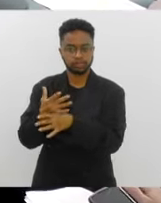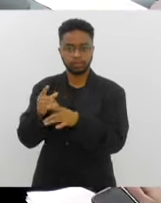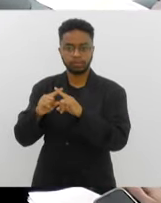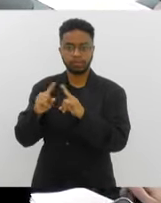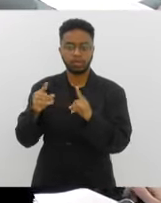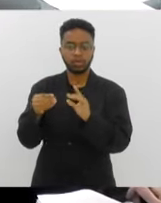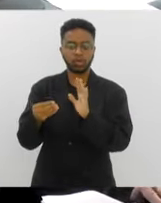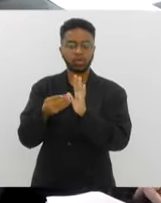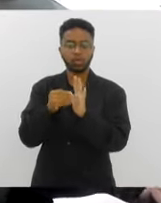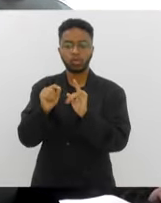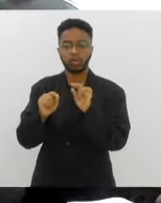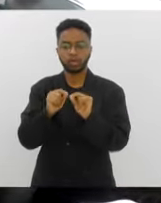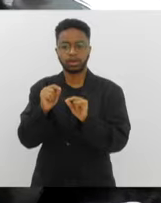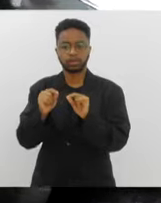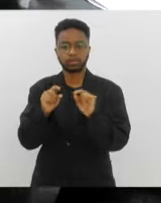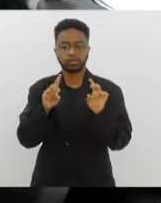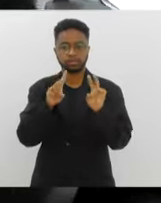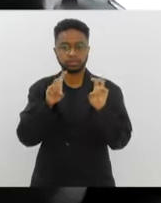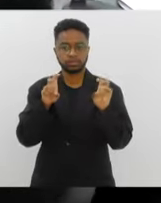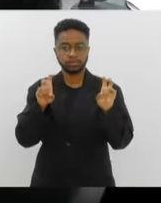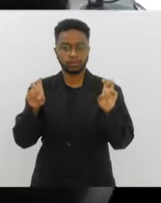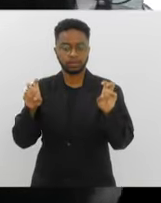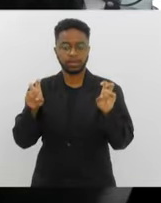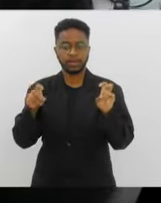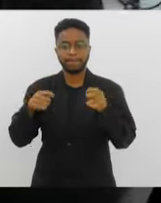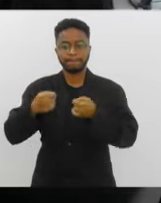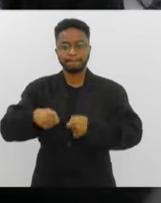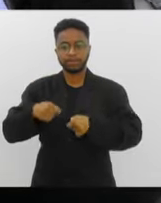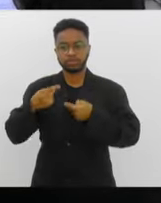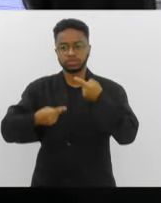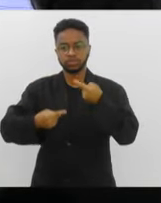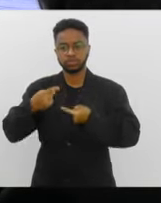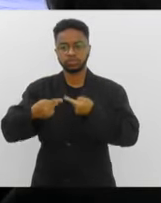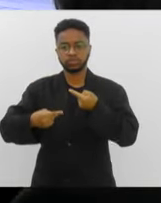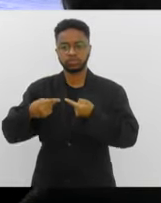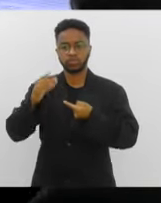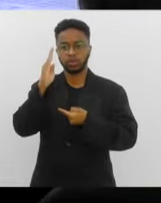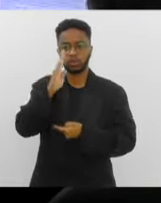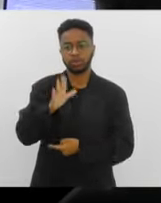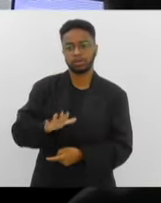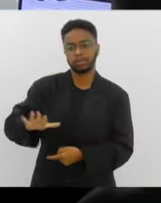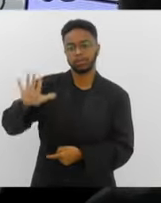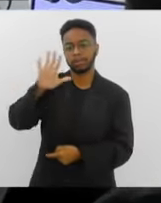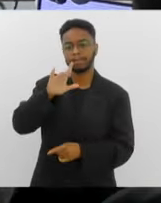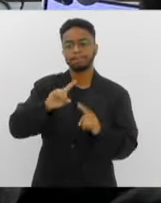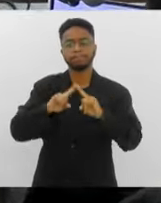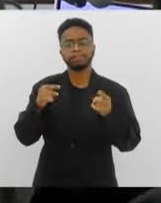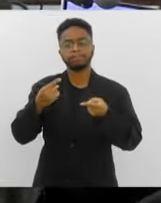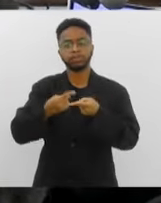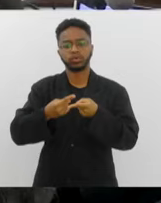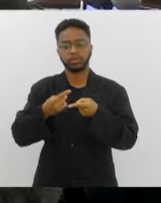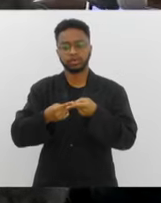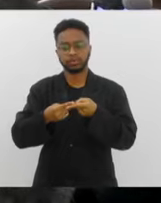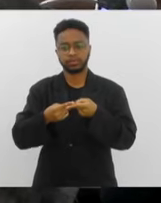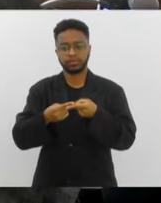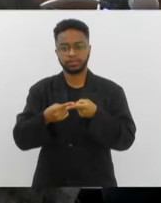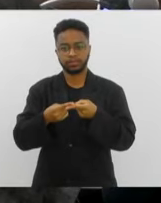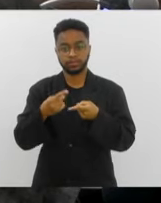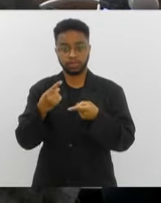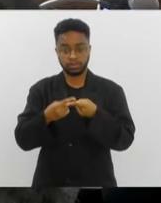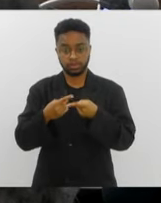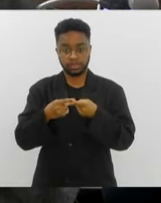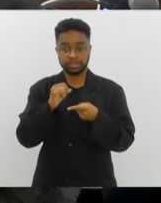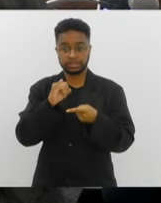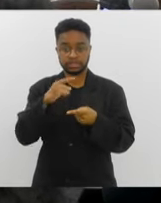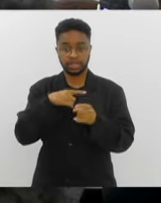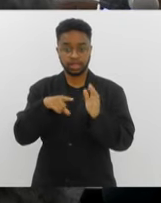que essa matéria tem que ser tratada a nível nacional. Por que tem que ser tratada a nível nacional? Porque mesmo quando há